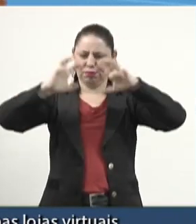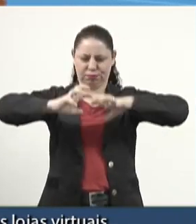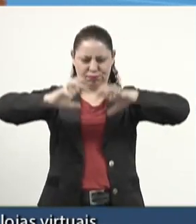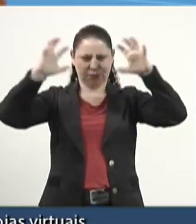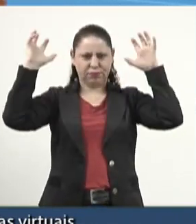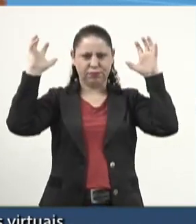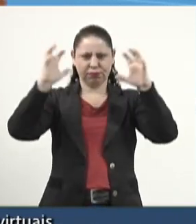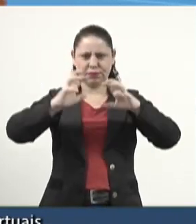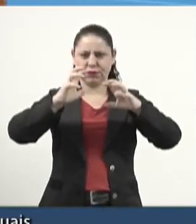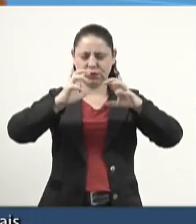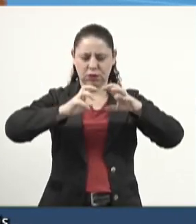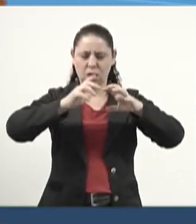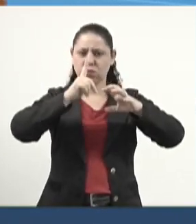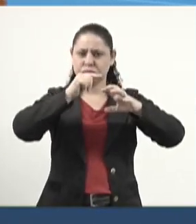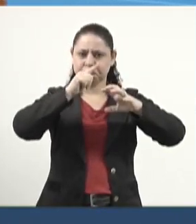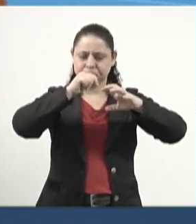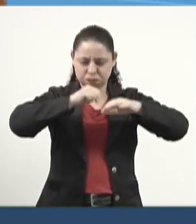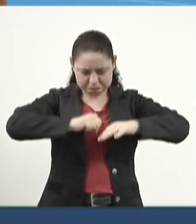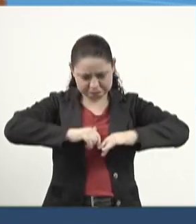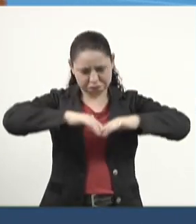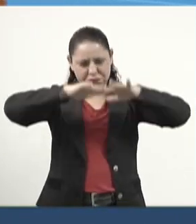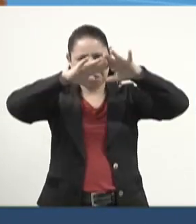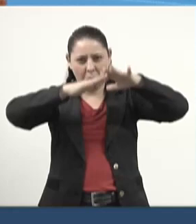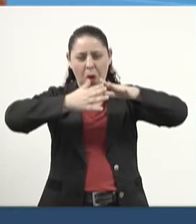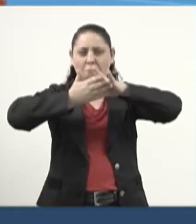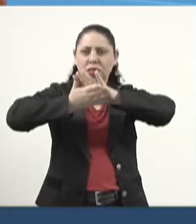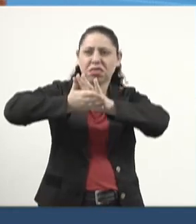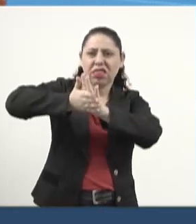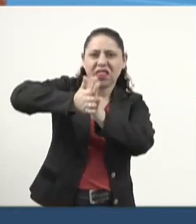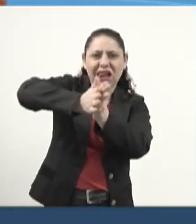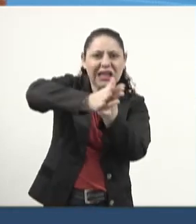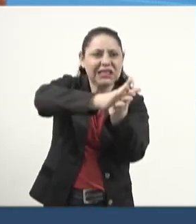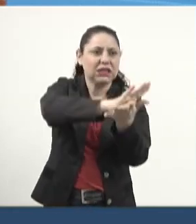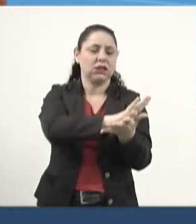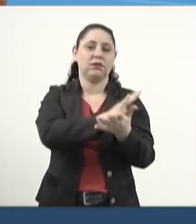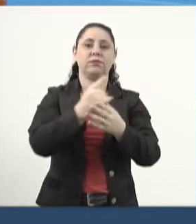tempestades que destruíram cidades inteiras,